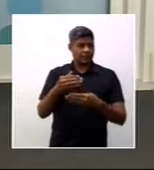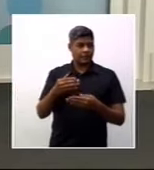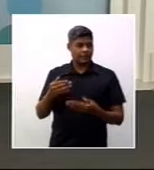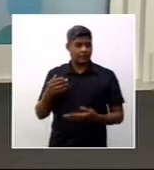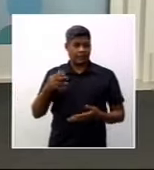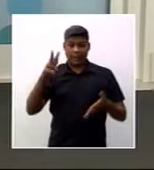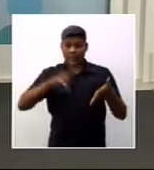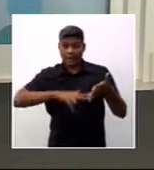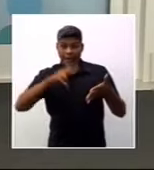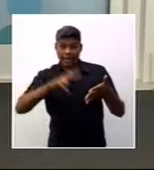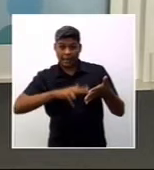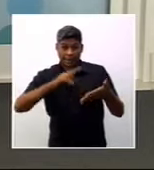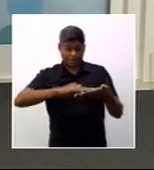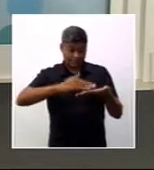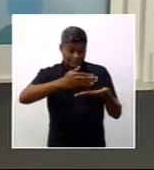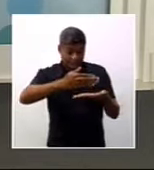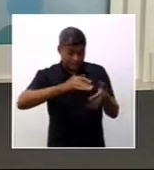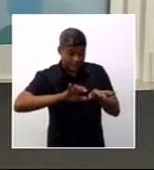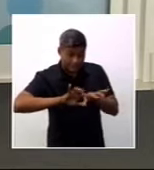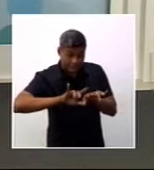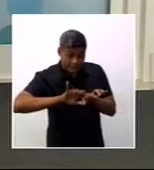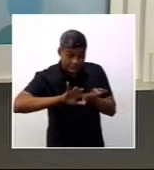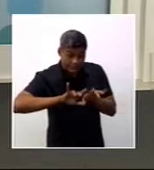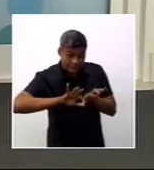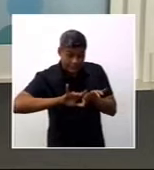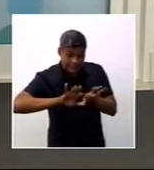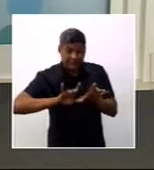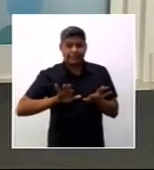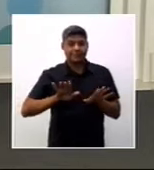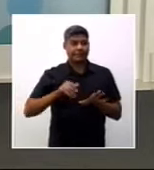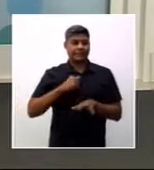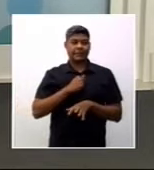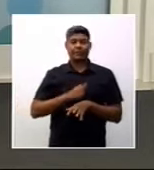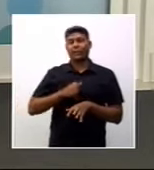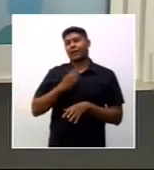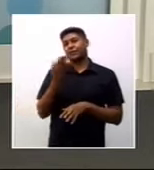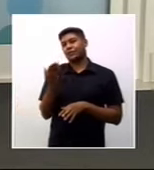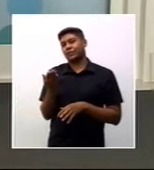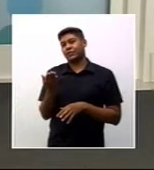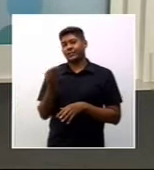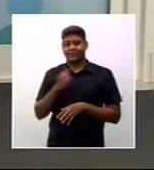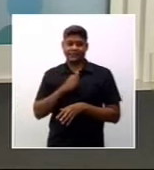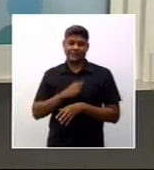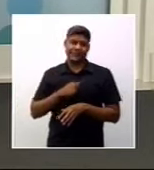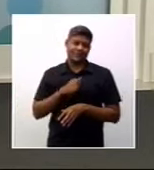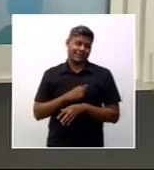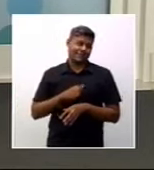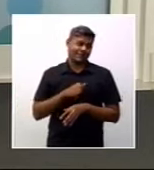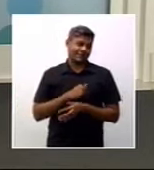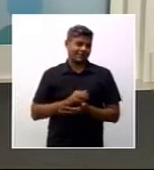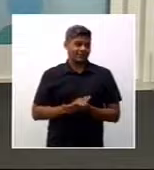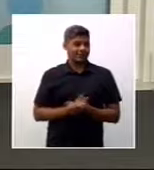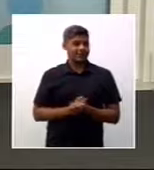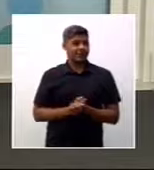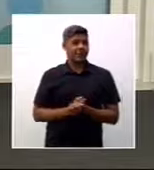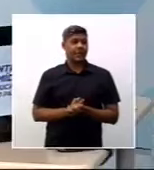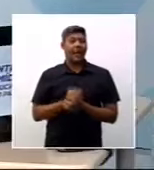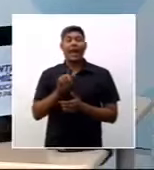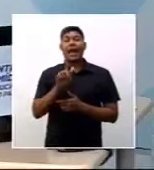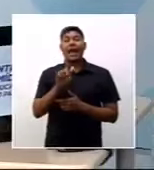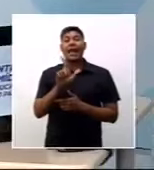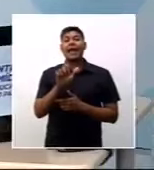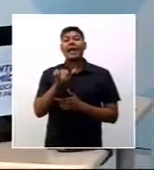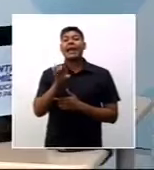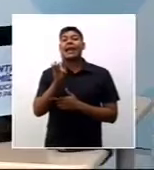que eu não consigo nem um beijão dar mais estamos com saudade de você não é me fale nem me fale a